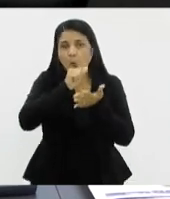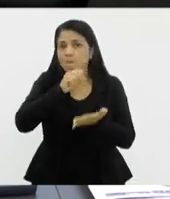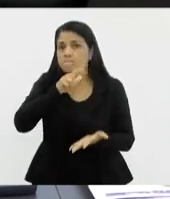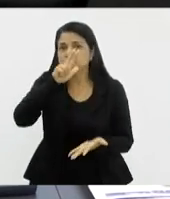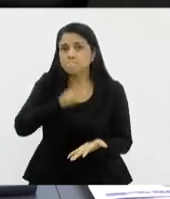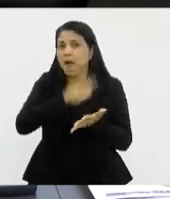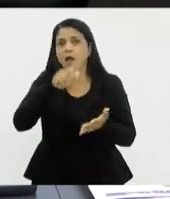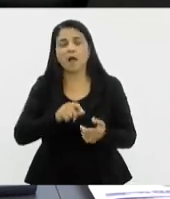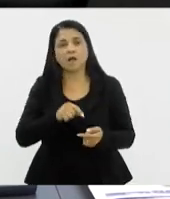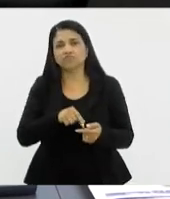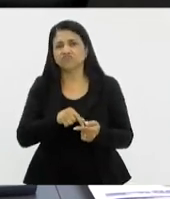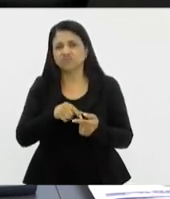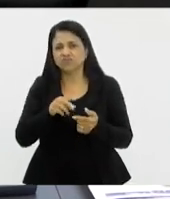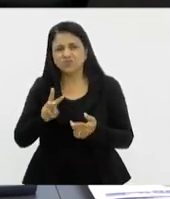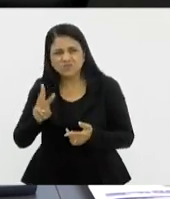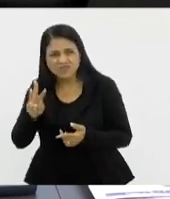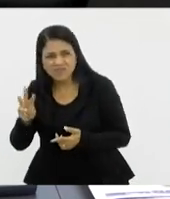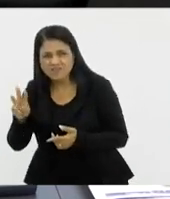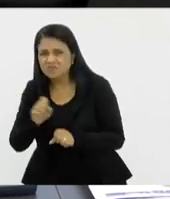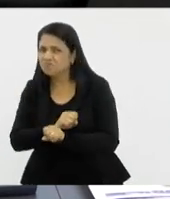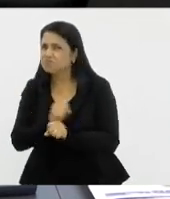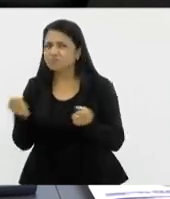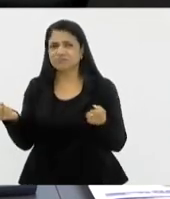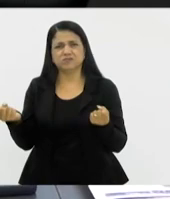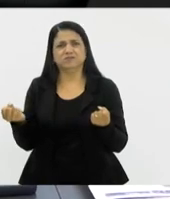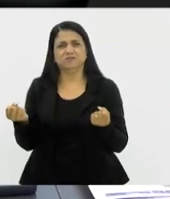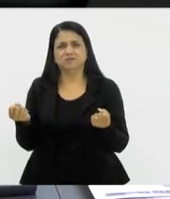para um site. Então,